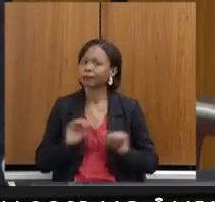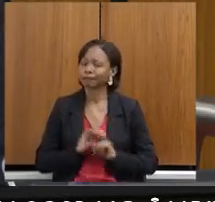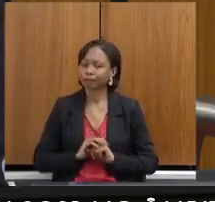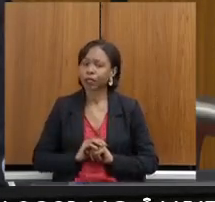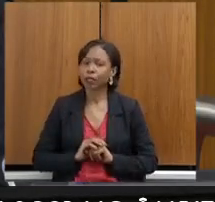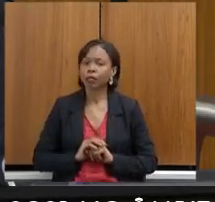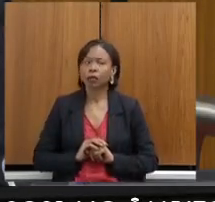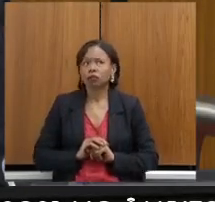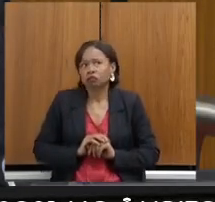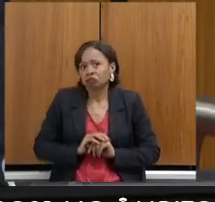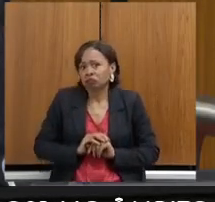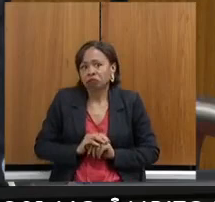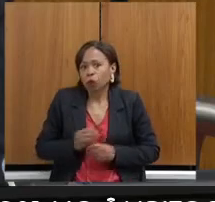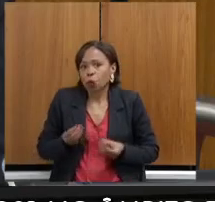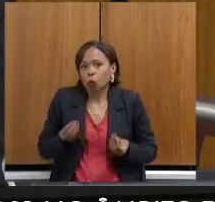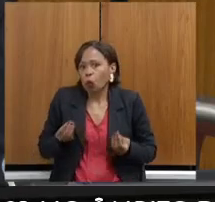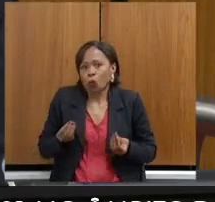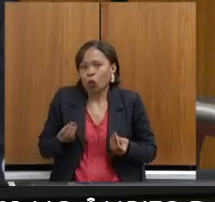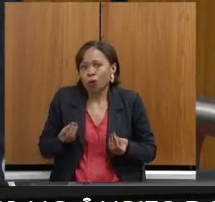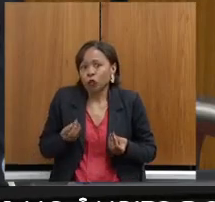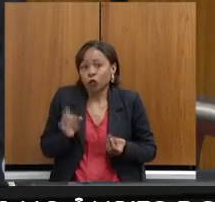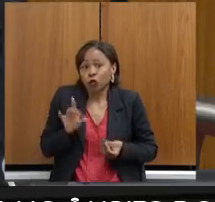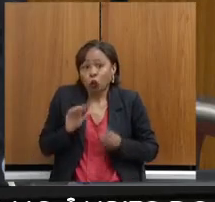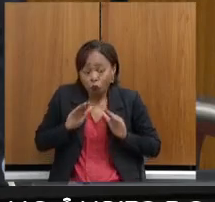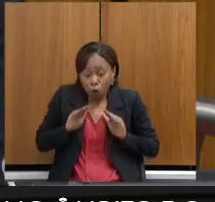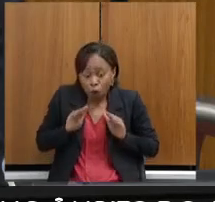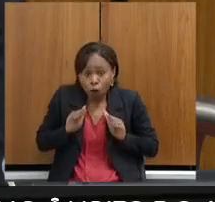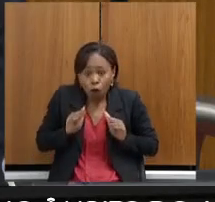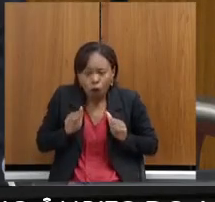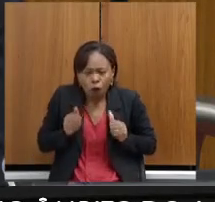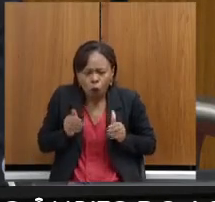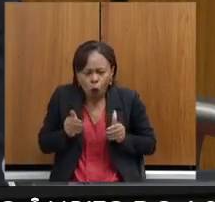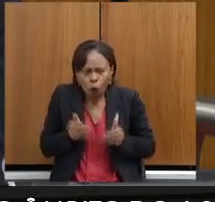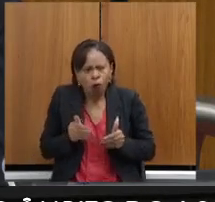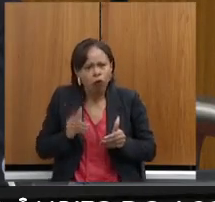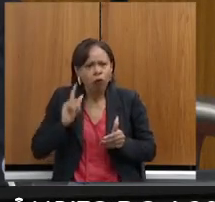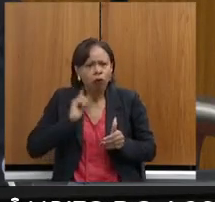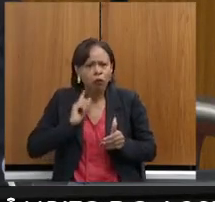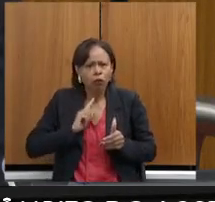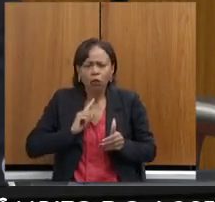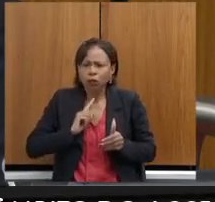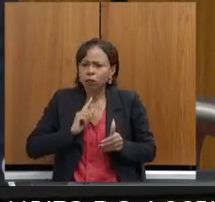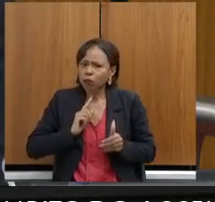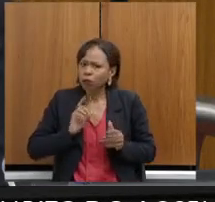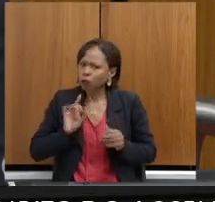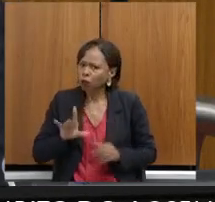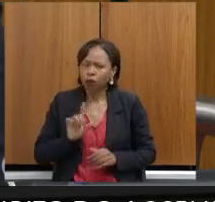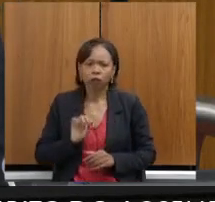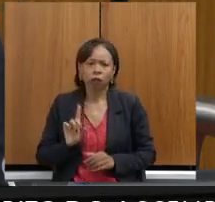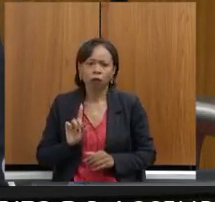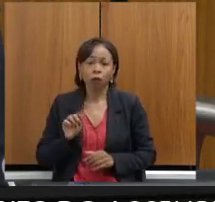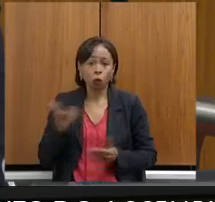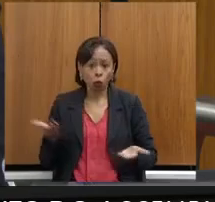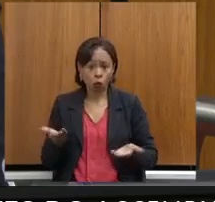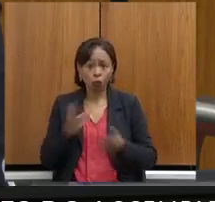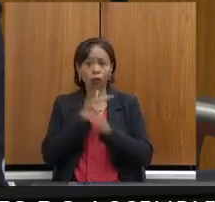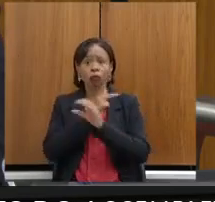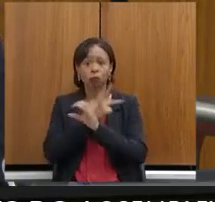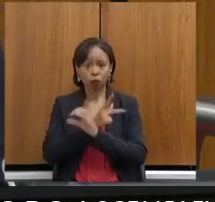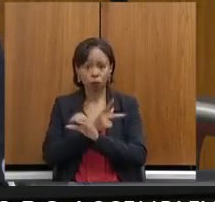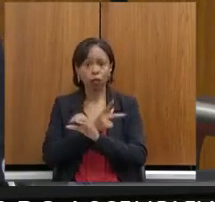nós não tem mais como espremer em Minas Gerais e tudo que os nossos a nossa Polícia Civil está fazendo hoje